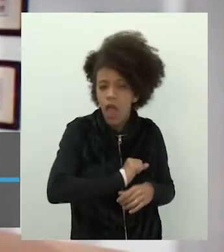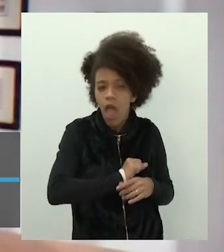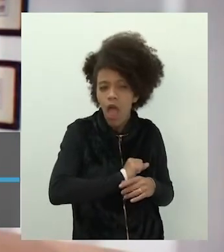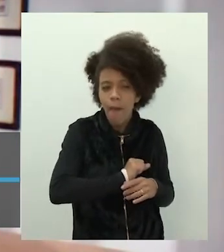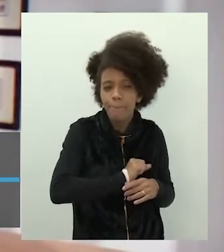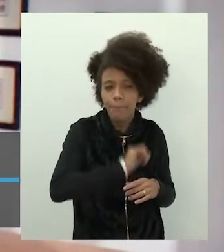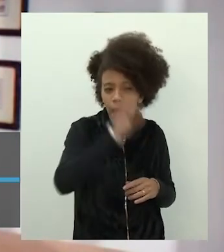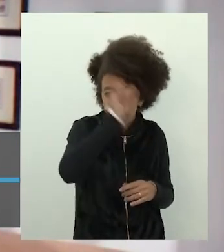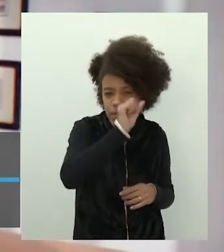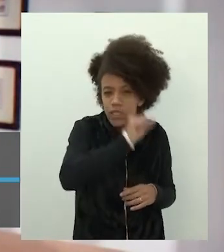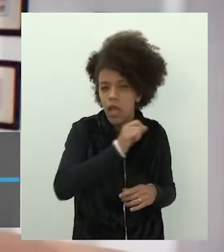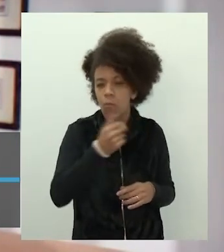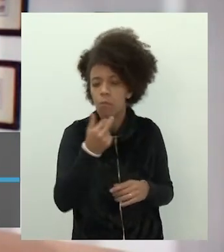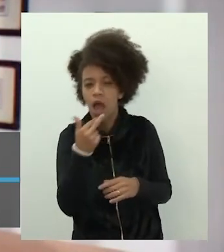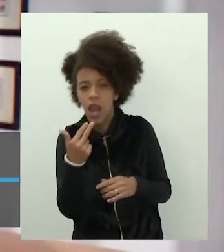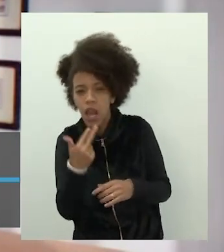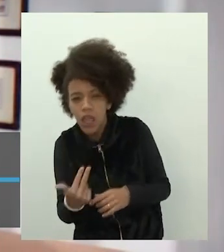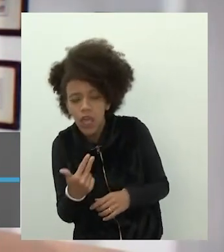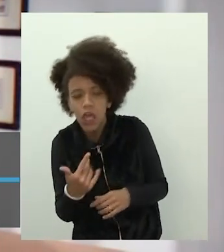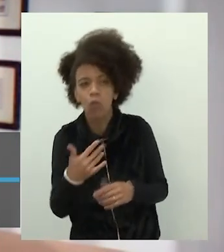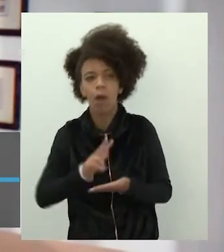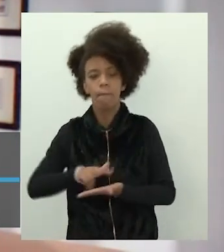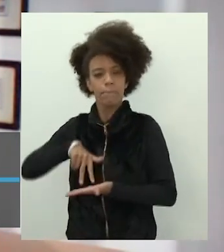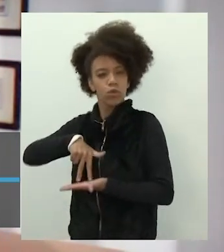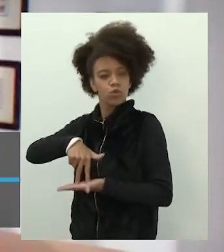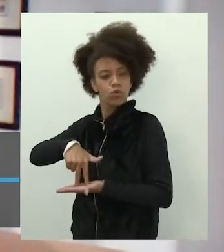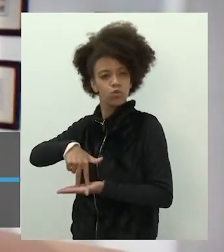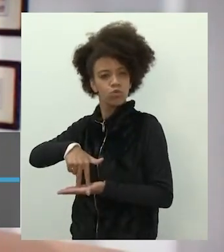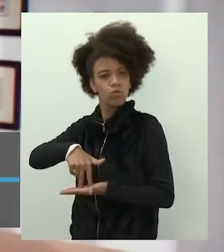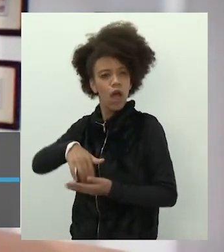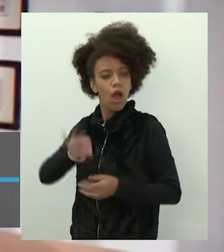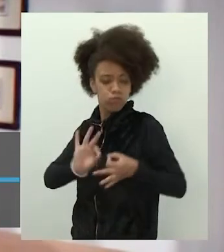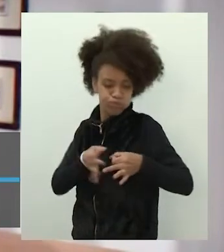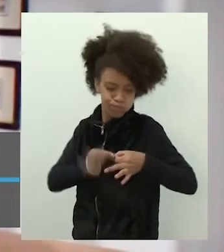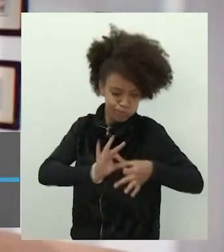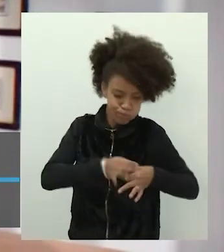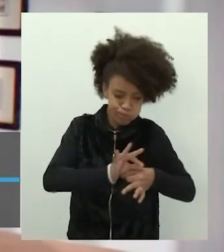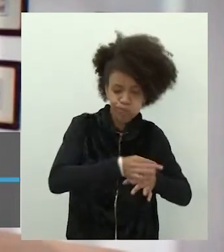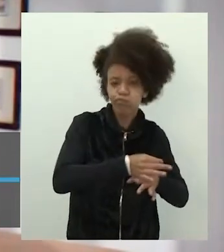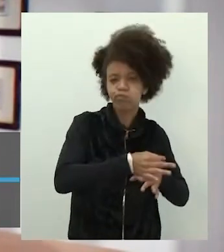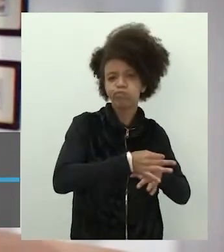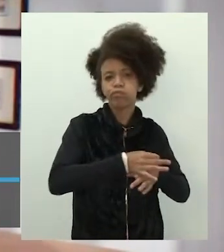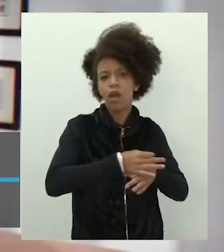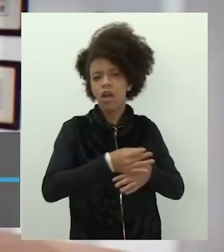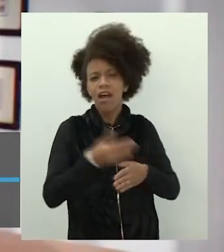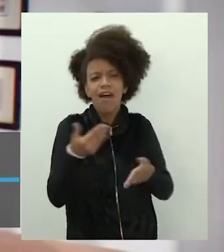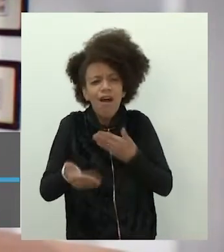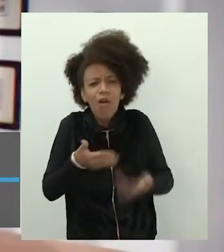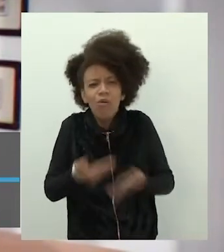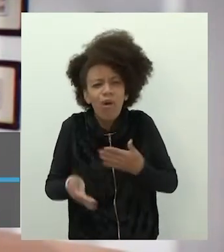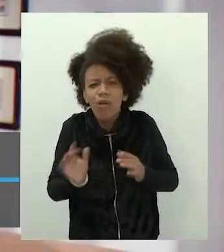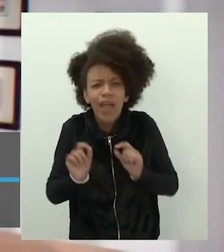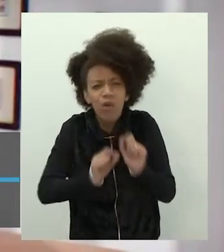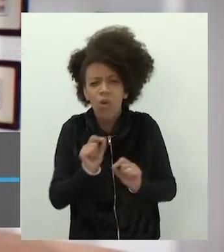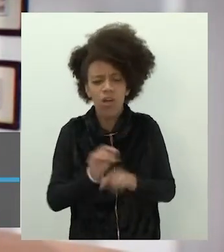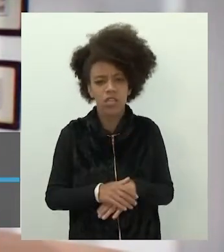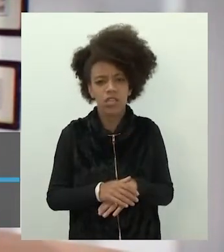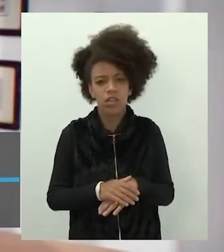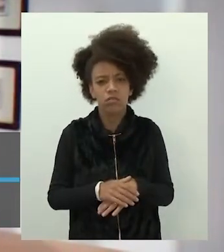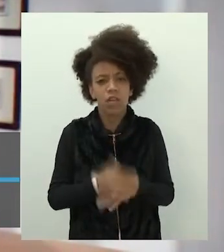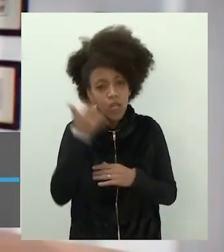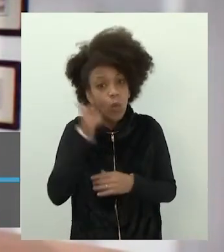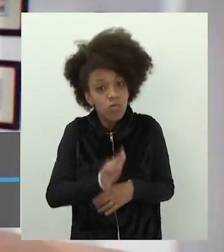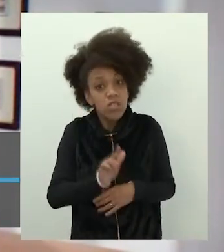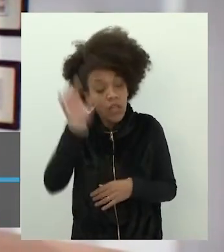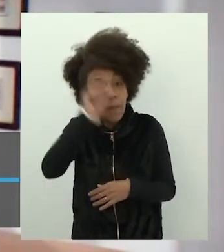aprender a fazer costura, se eu puder fazer artesanato, qualquer coisa que eu possa fazer